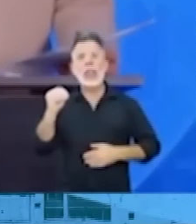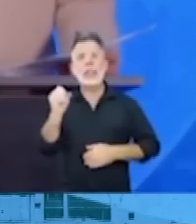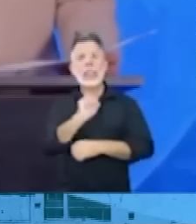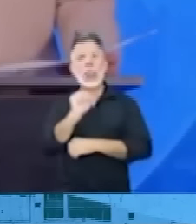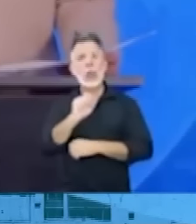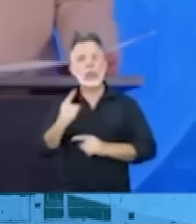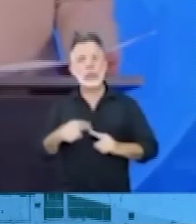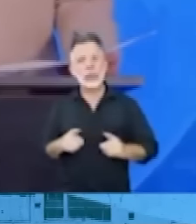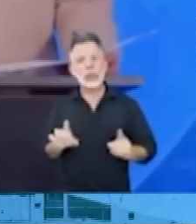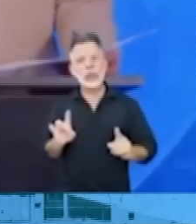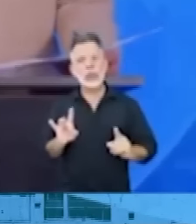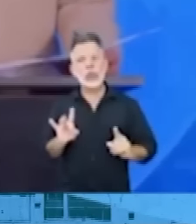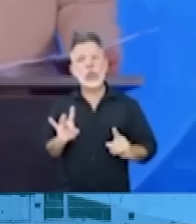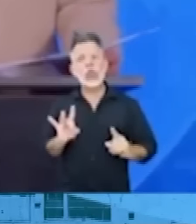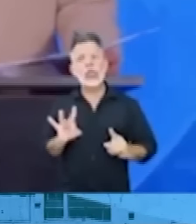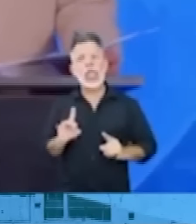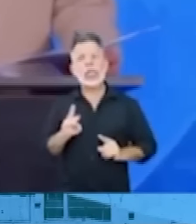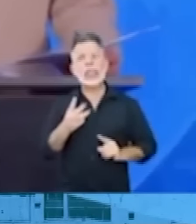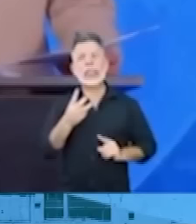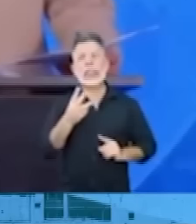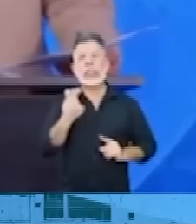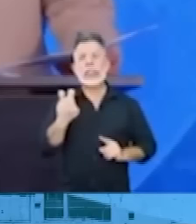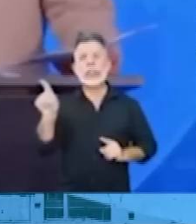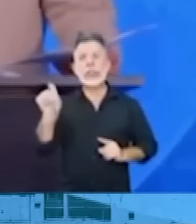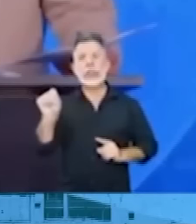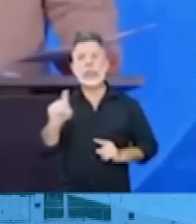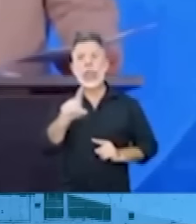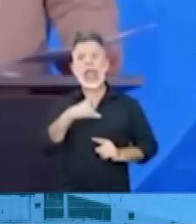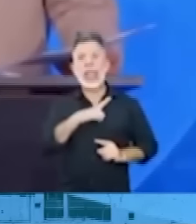assim, eu acho que foi desmedido isso